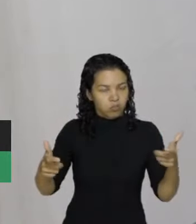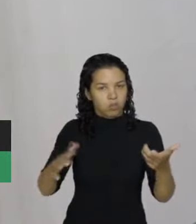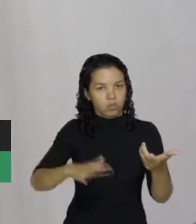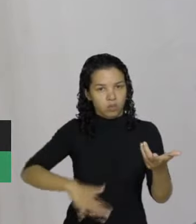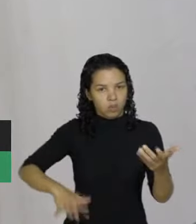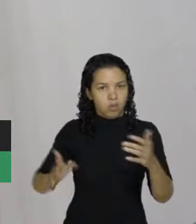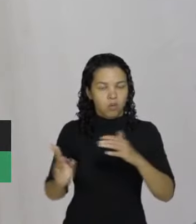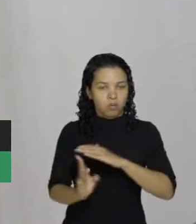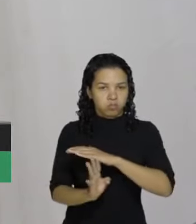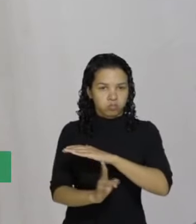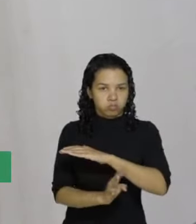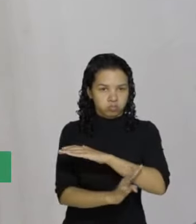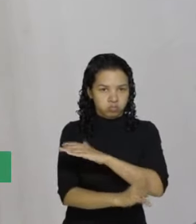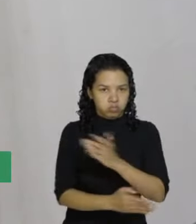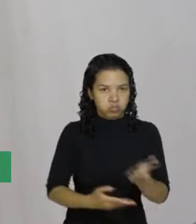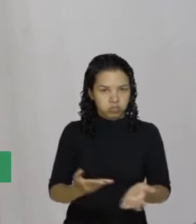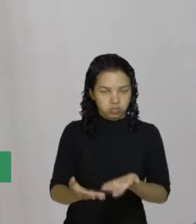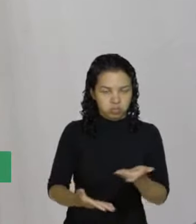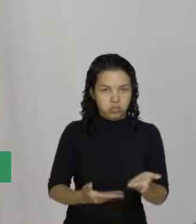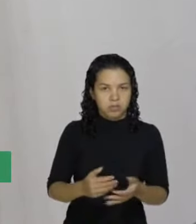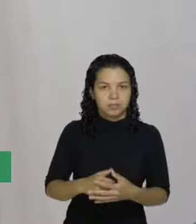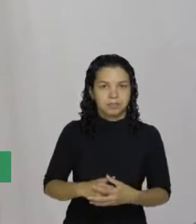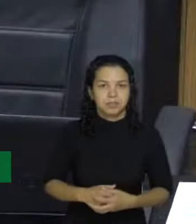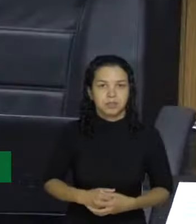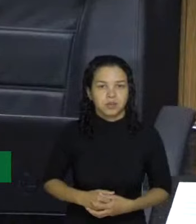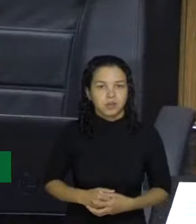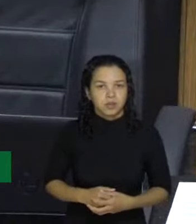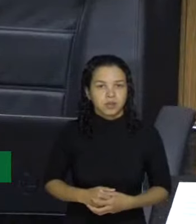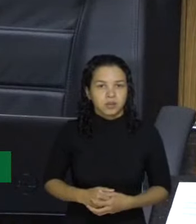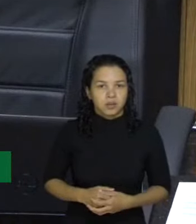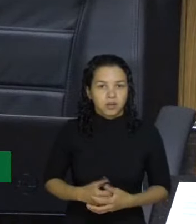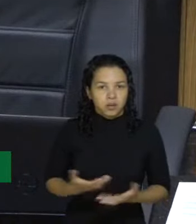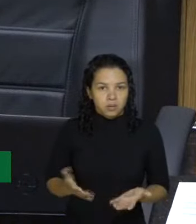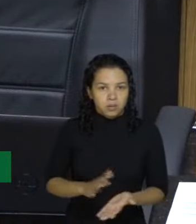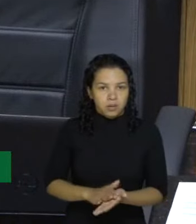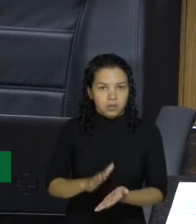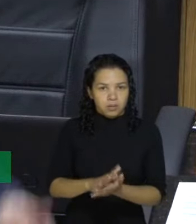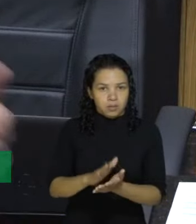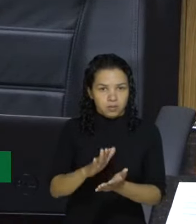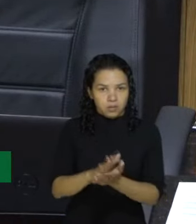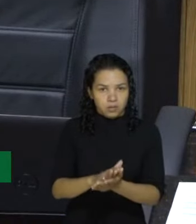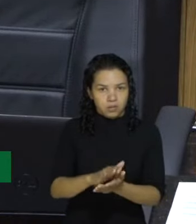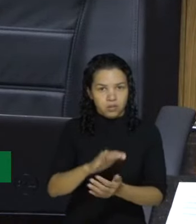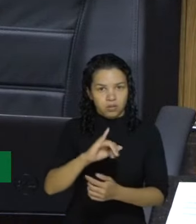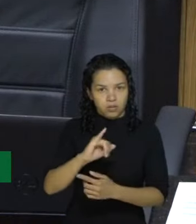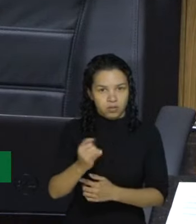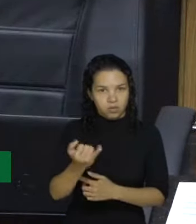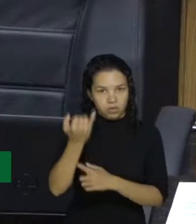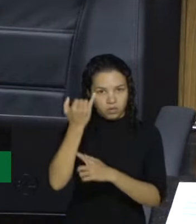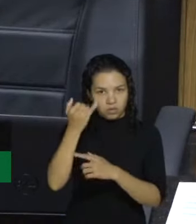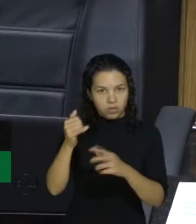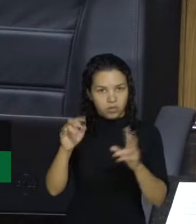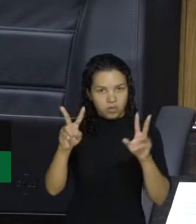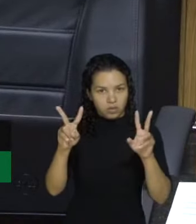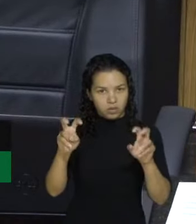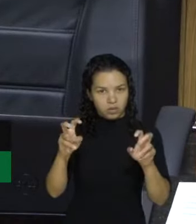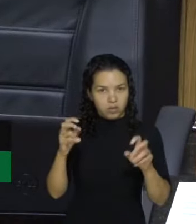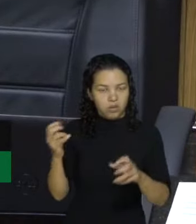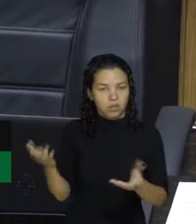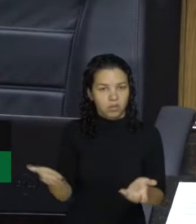deputado Marquito, por favor. Rapidamente, eu quero parabenizá-lo, deputado Jair Mioto, por trazer esse tema para dentro da Assembleia Legislativa, que não é de